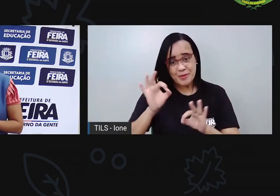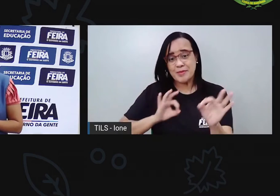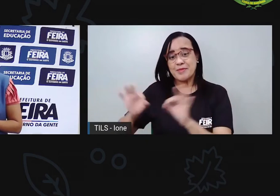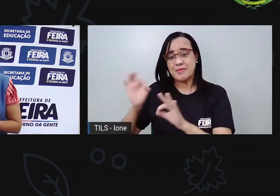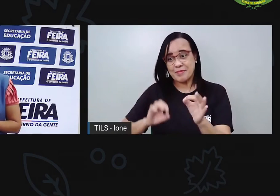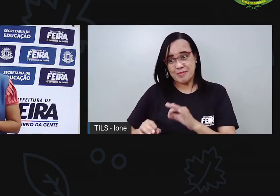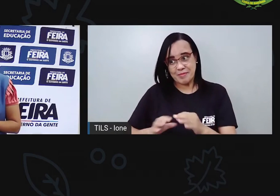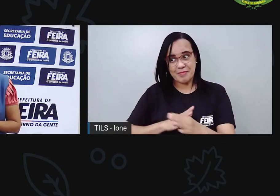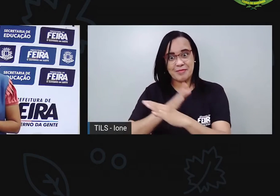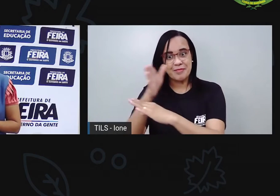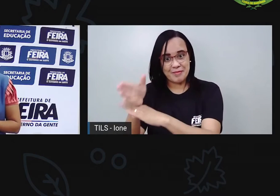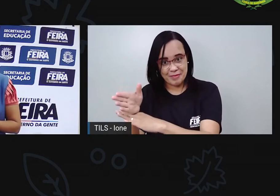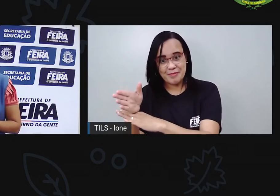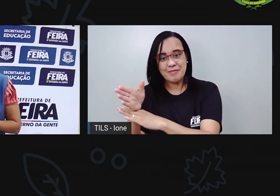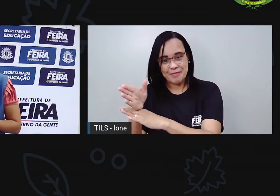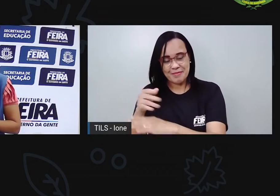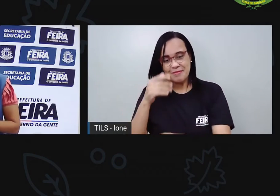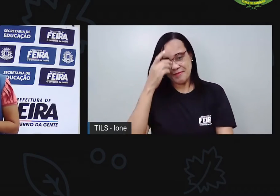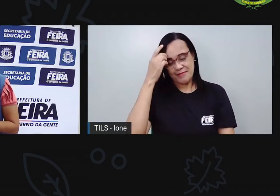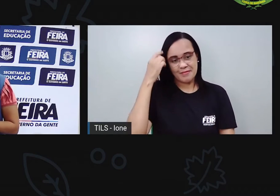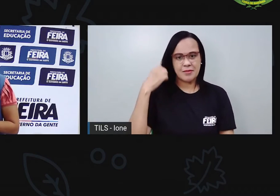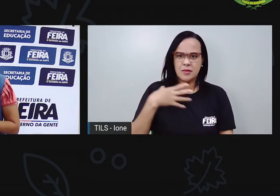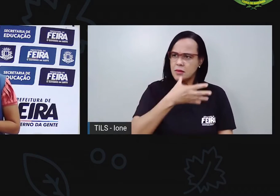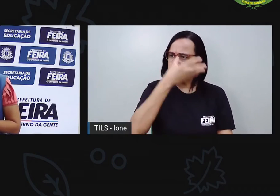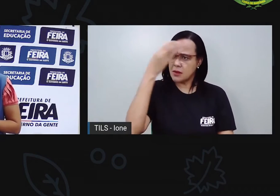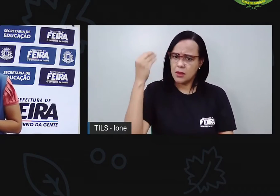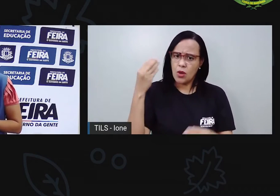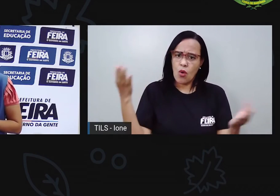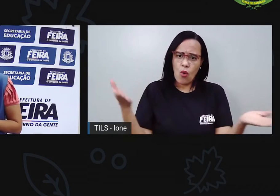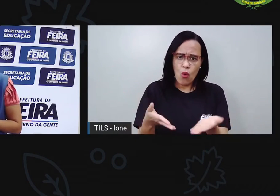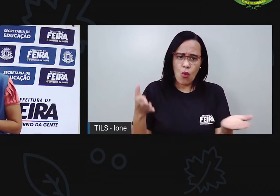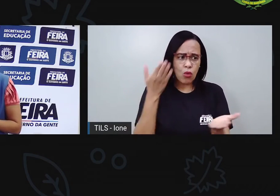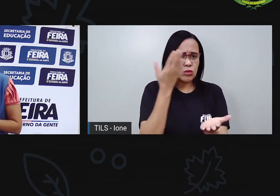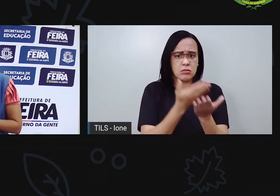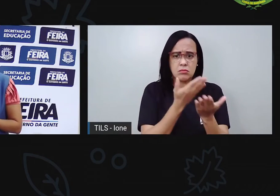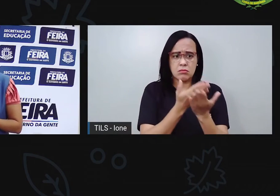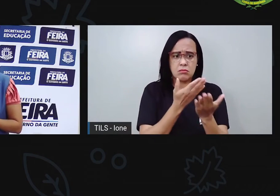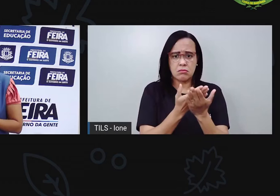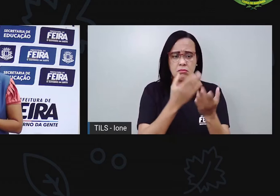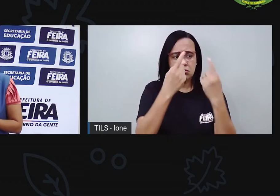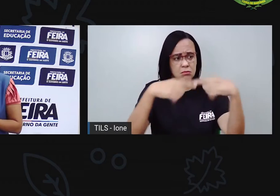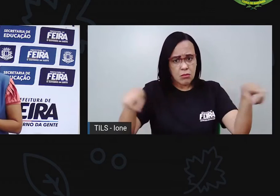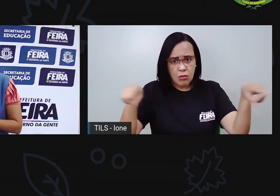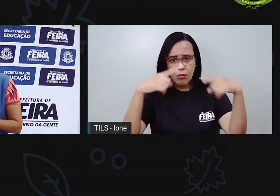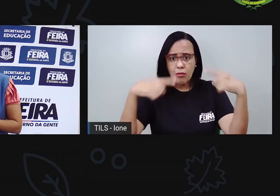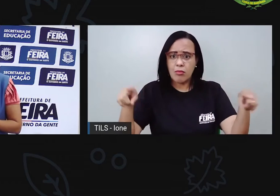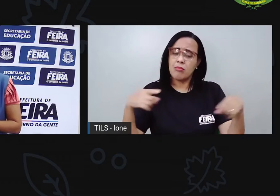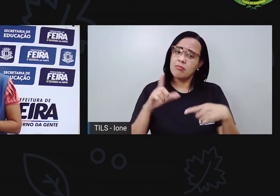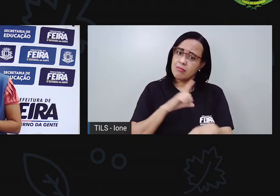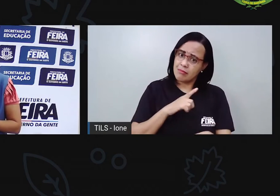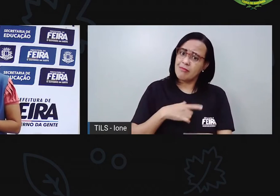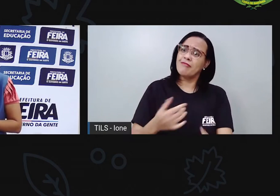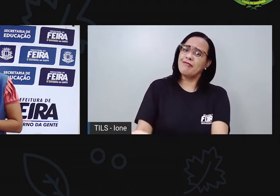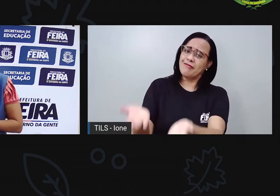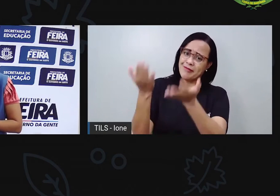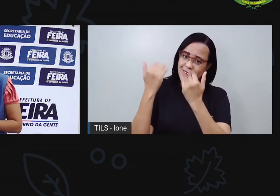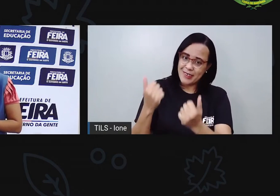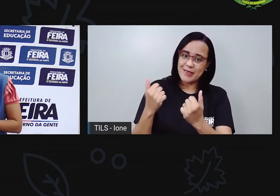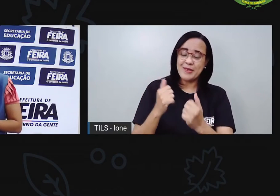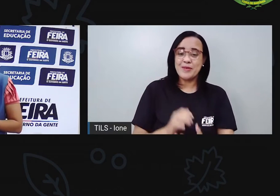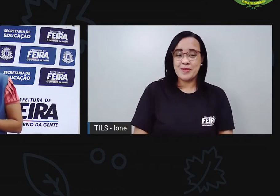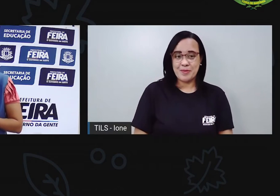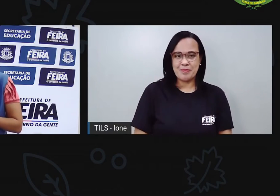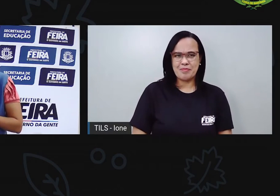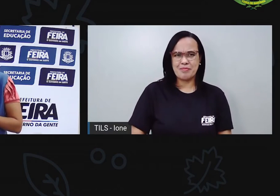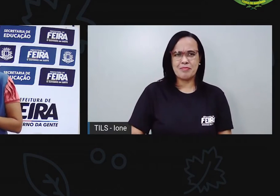e adiantar Se Esqueceram que hoje tem aula de musicalização vamos lá o